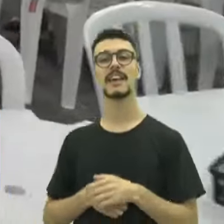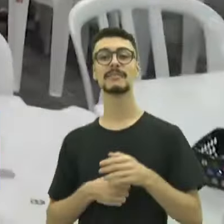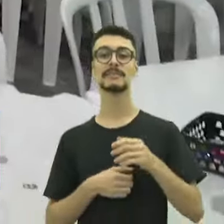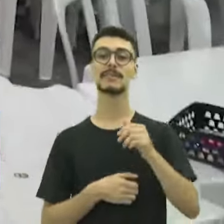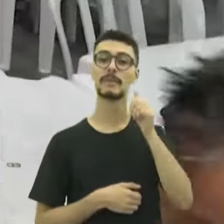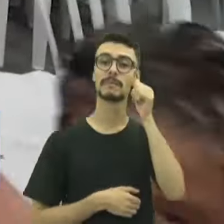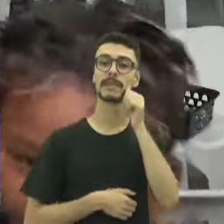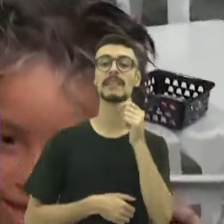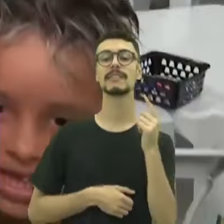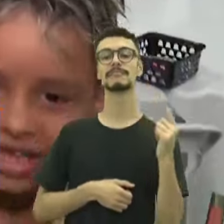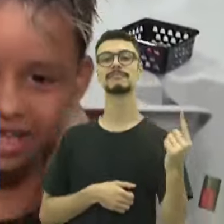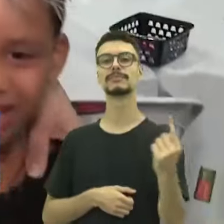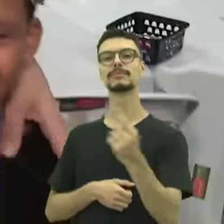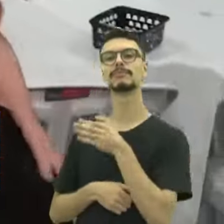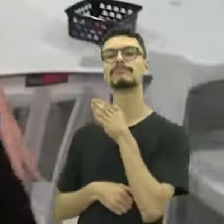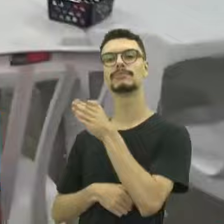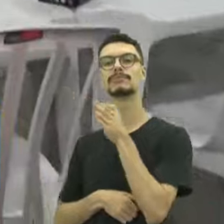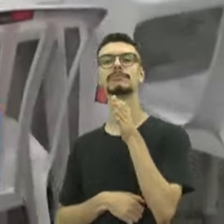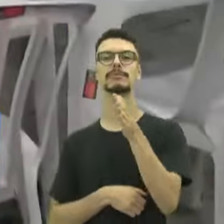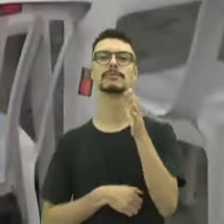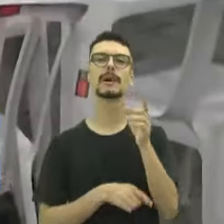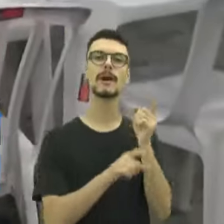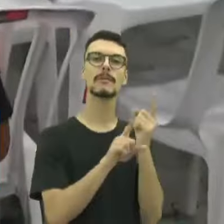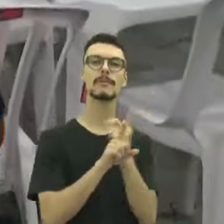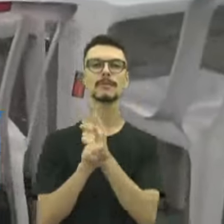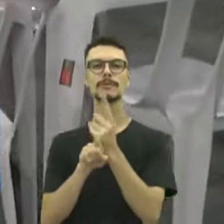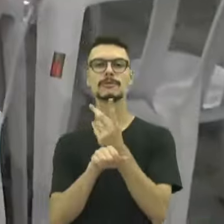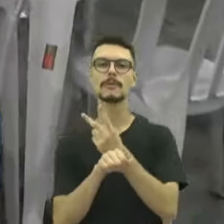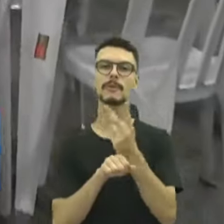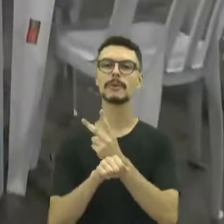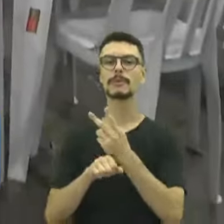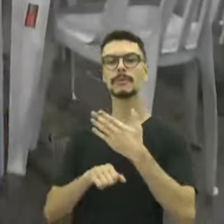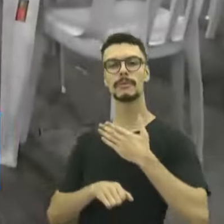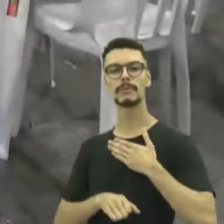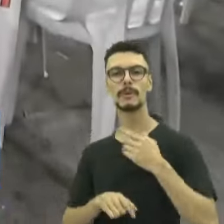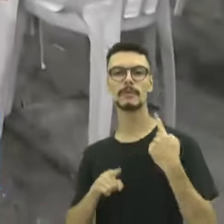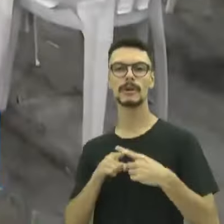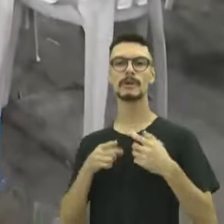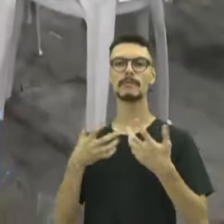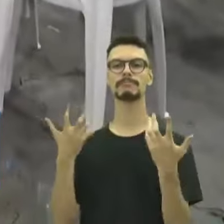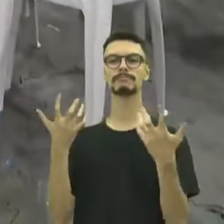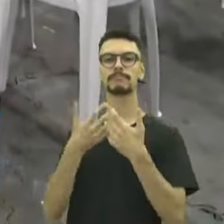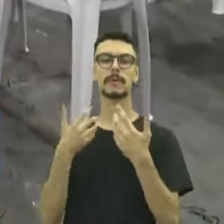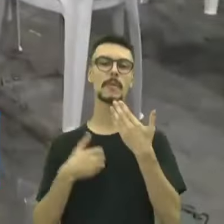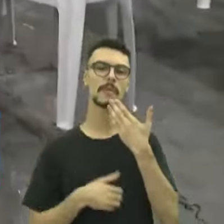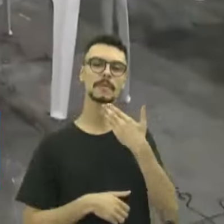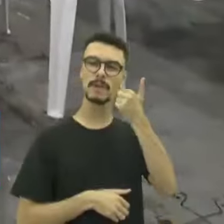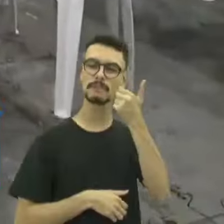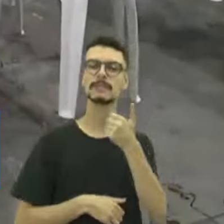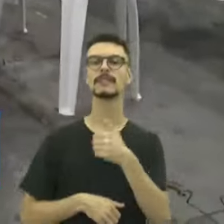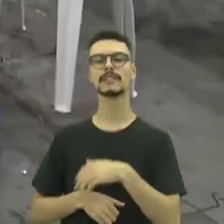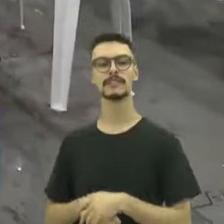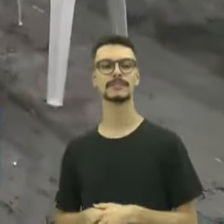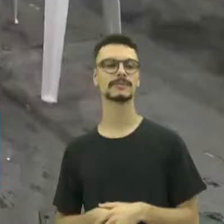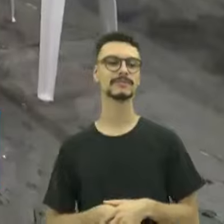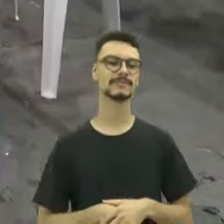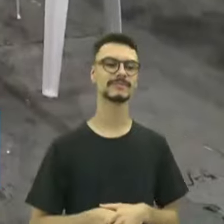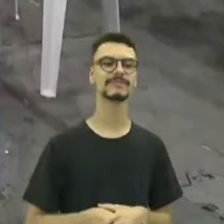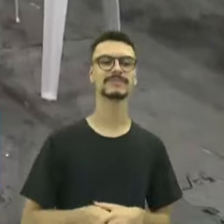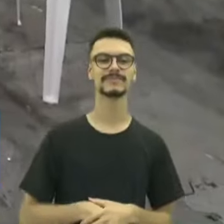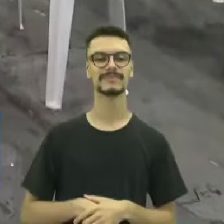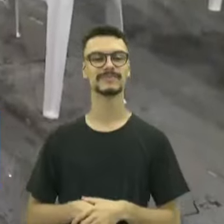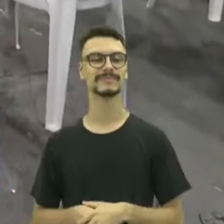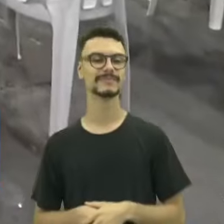inteira pra ficar comigo. Vem aqui no passinho. Porque eu sou o seu esquema preferido. Dança comigo aqui, ó. Eu sou o seu esquema preferido.